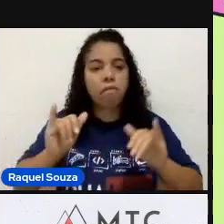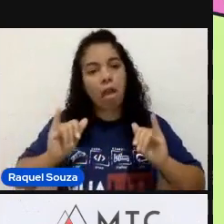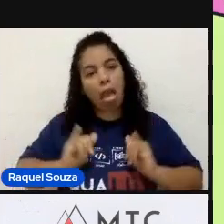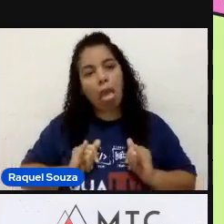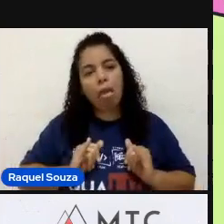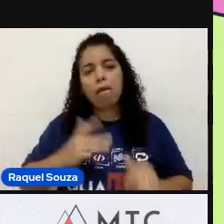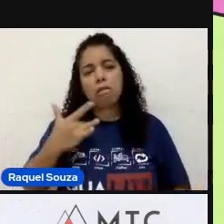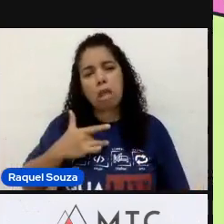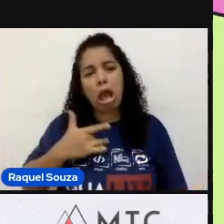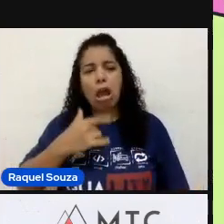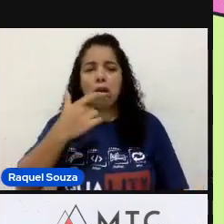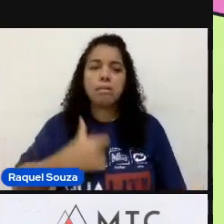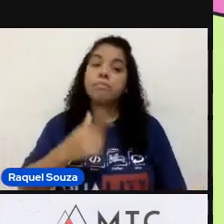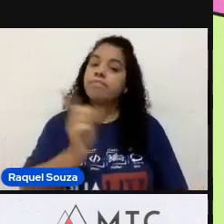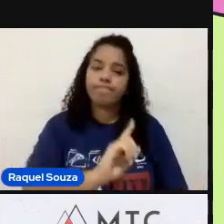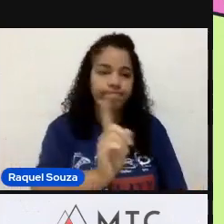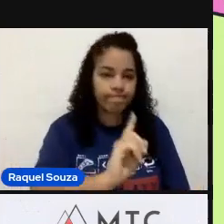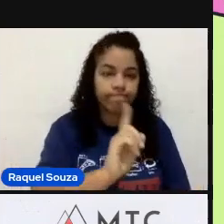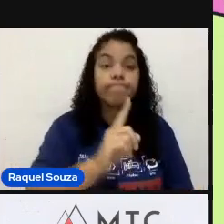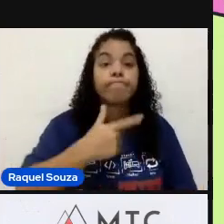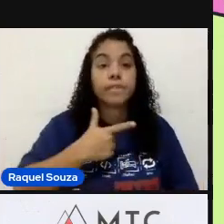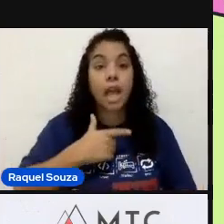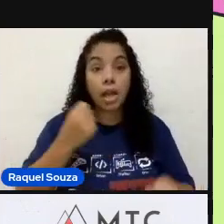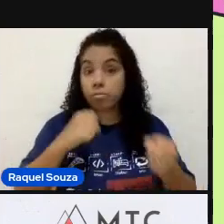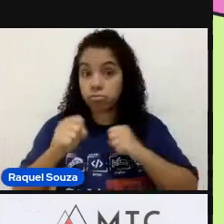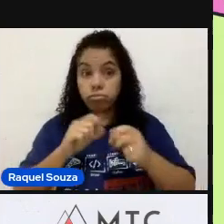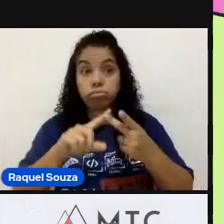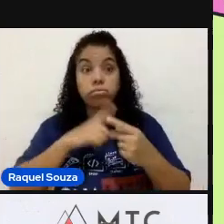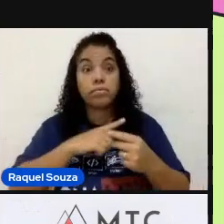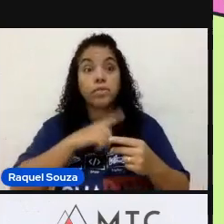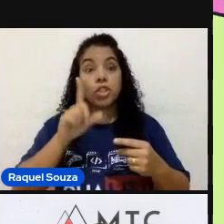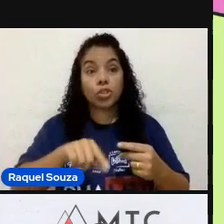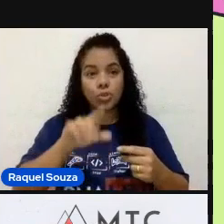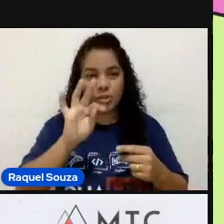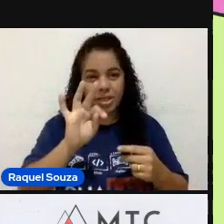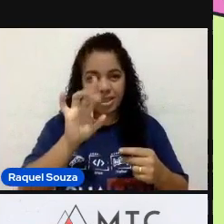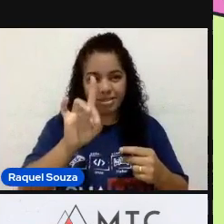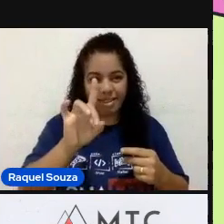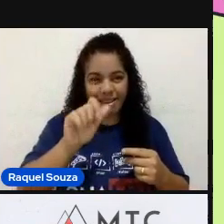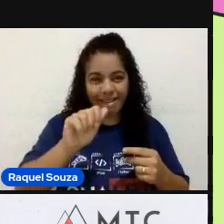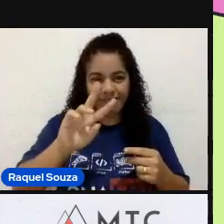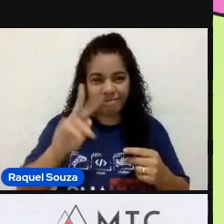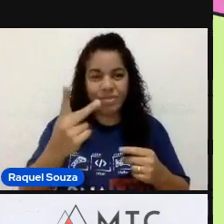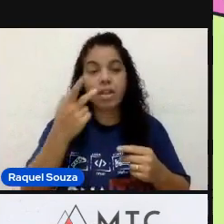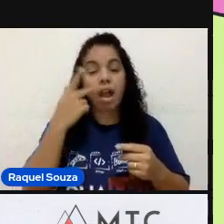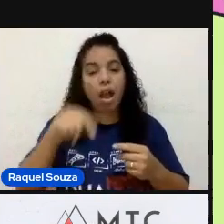vitimizando. A impulsividade do TDAH, quando ela é tratada, seja